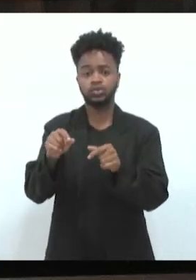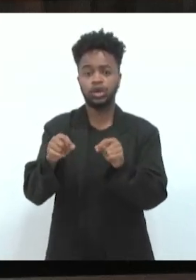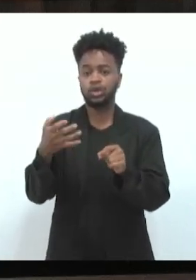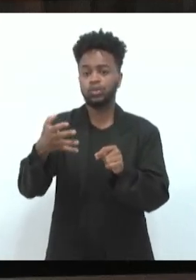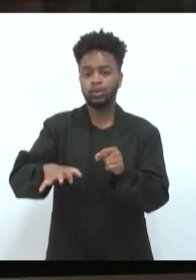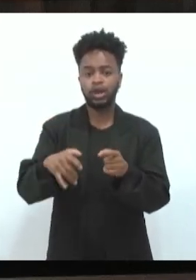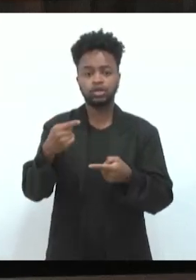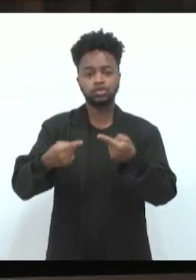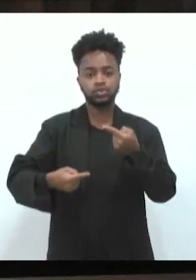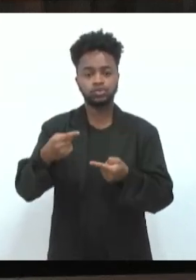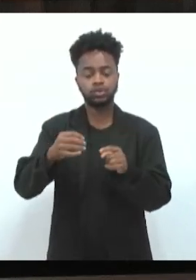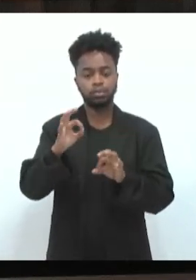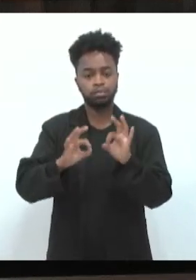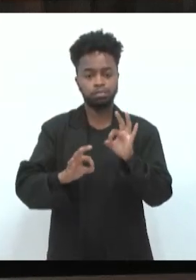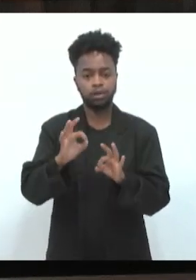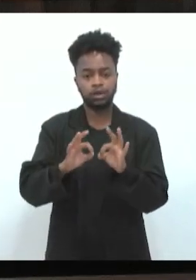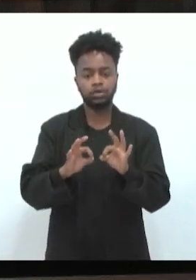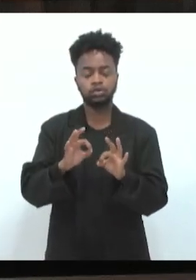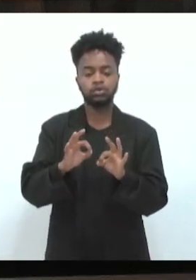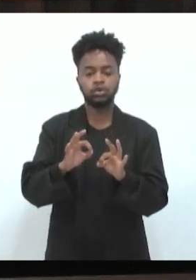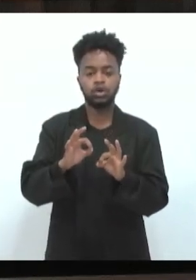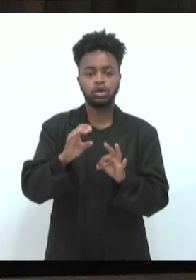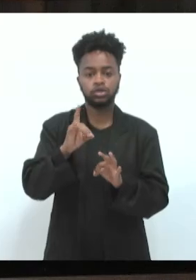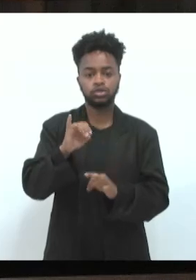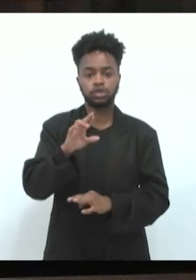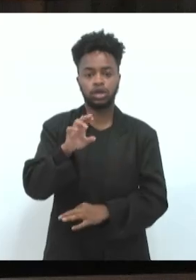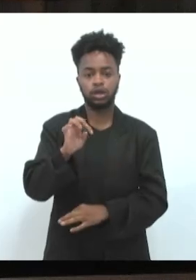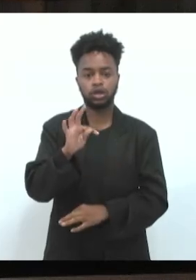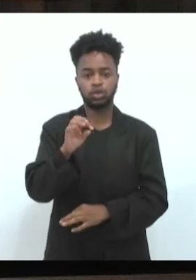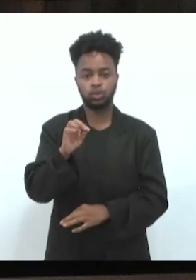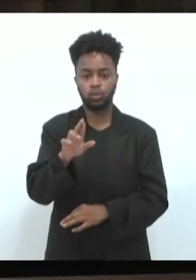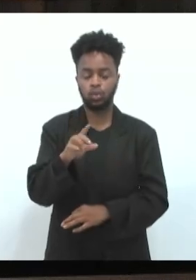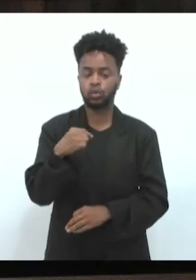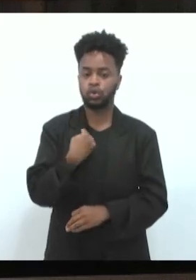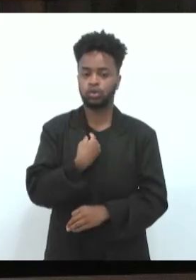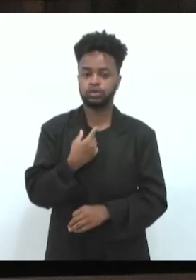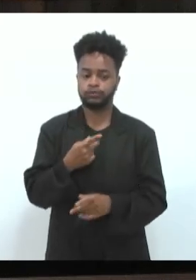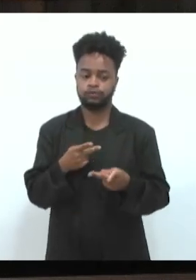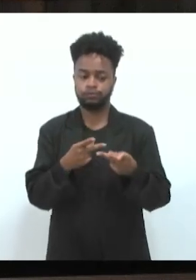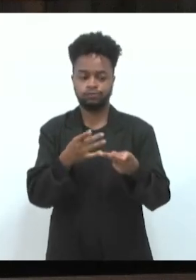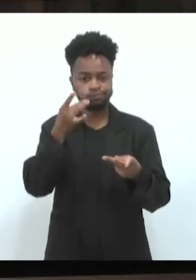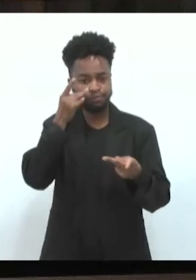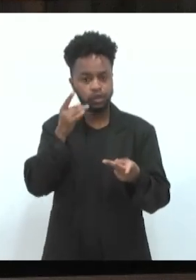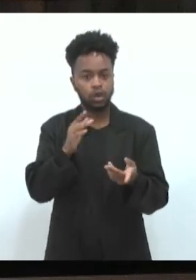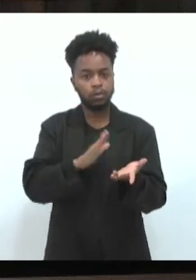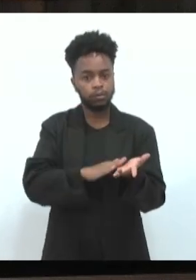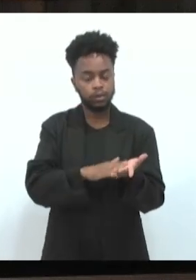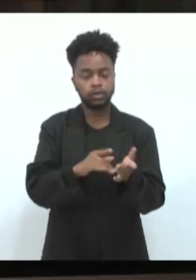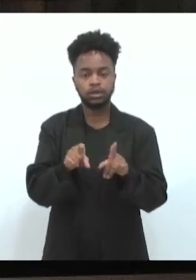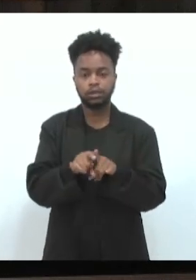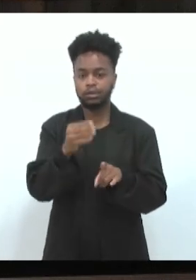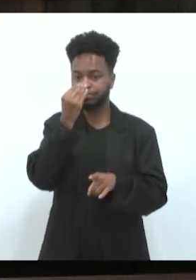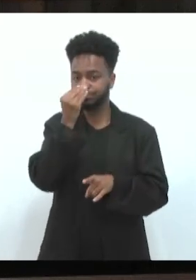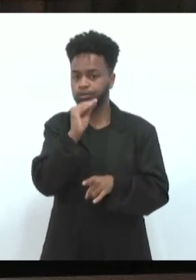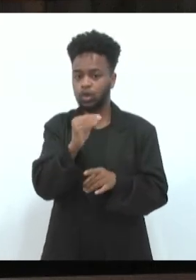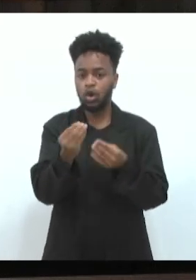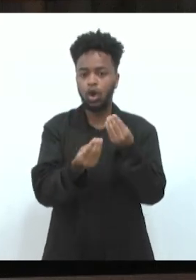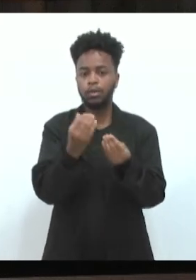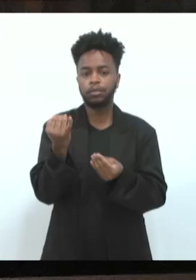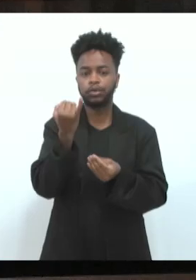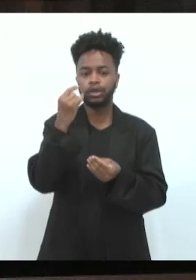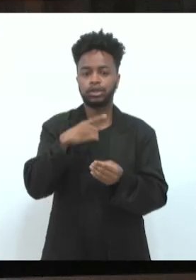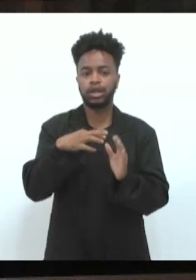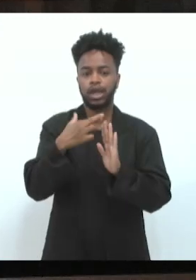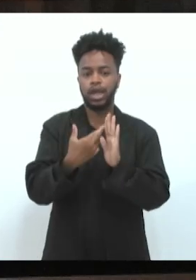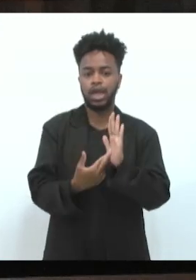plano diretor, mesmo com o nosso mandato cobrando diretamente, de querer ignorar a importância de se ter um código